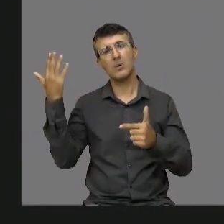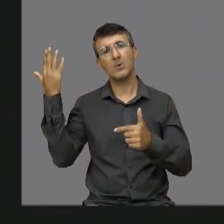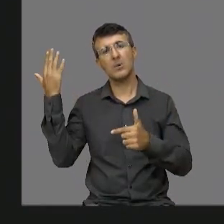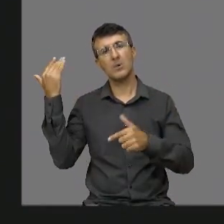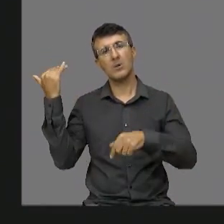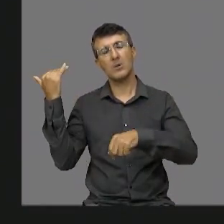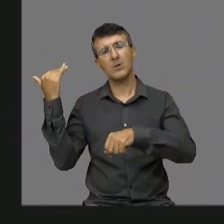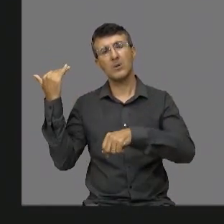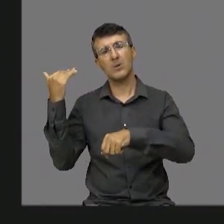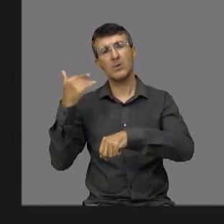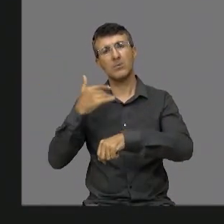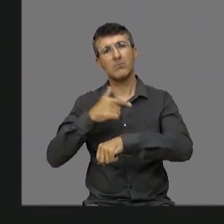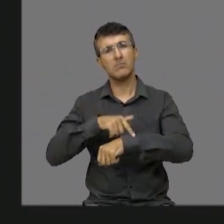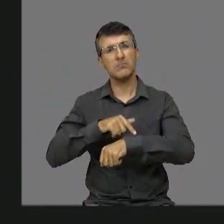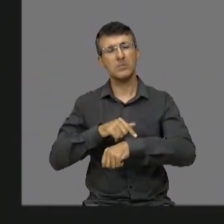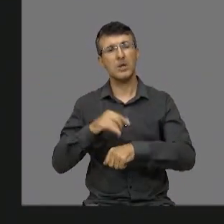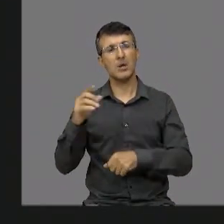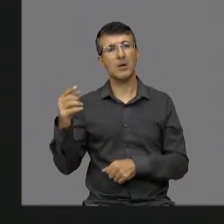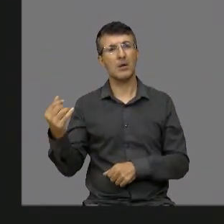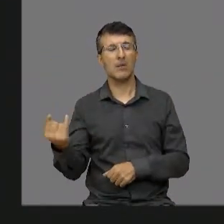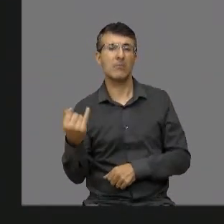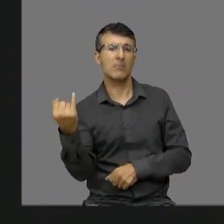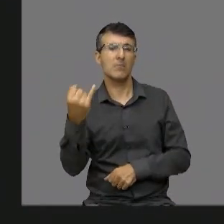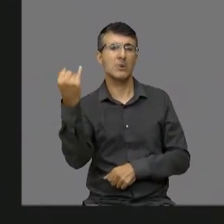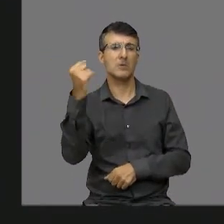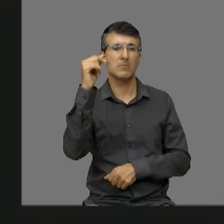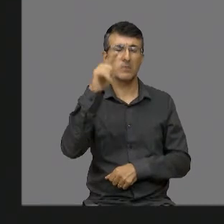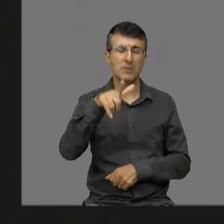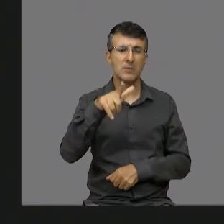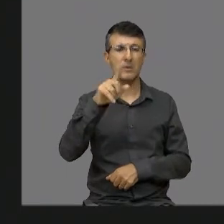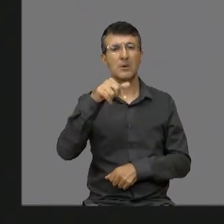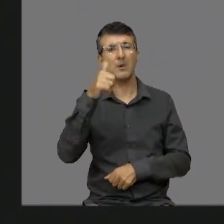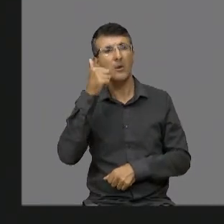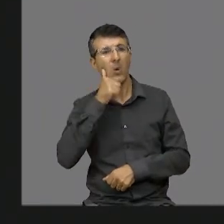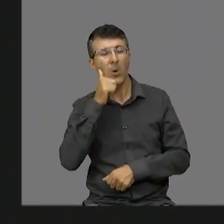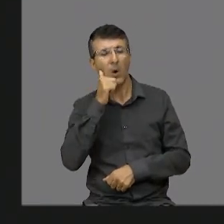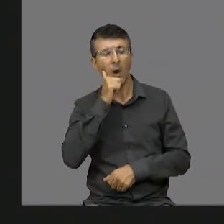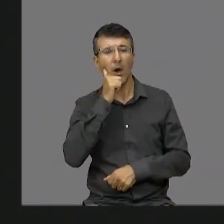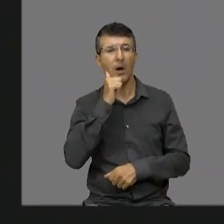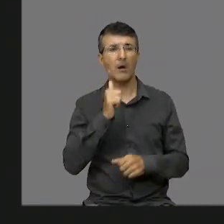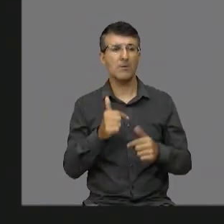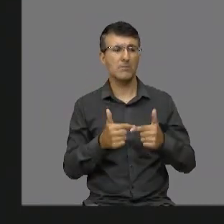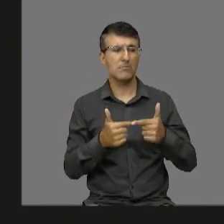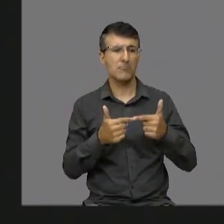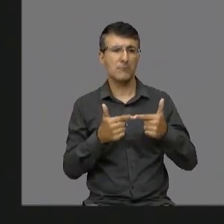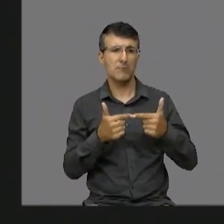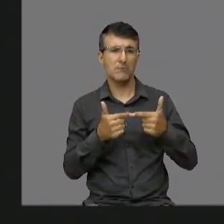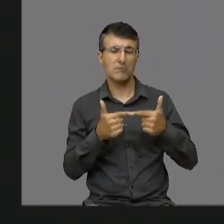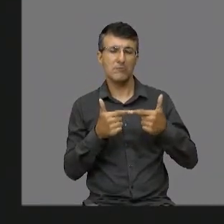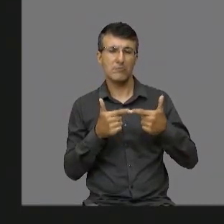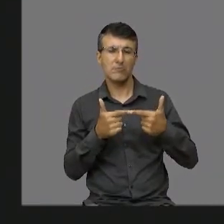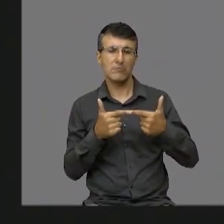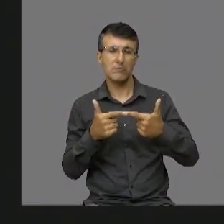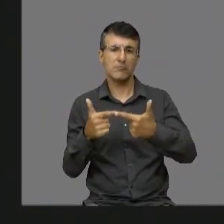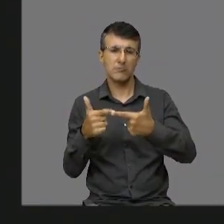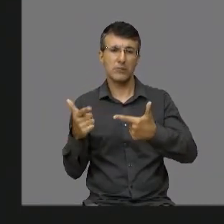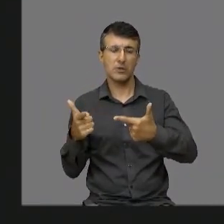importante, né? Porque você era uma mulher engajada, defensora das mulheres, por isso está hoje na Maria da